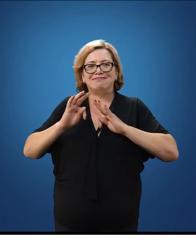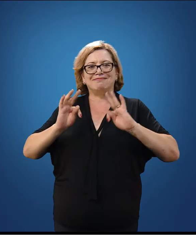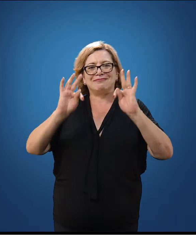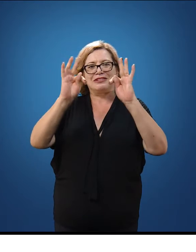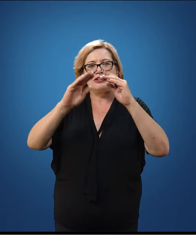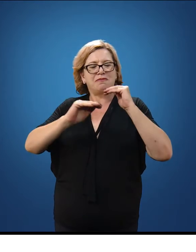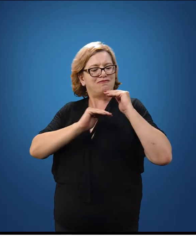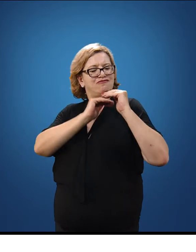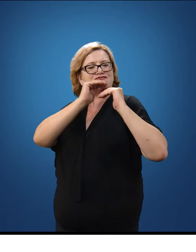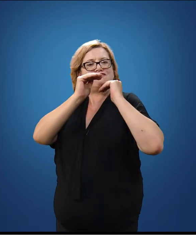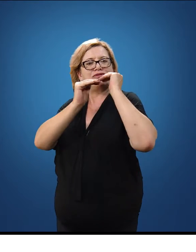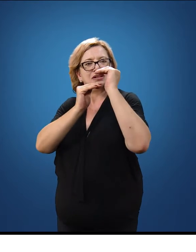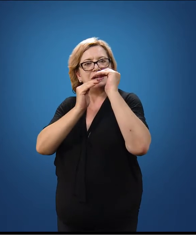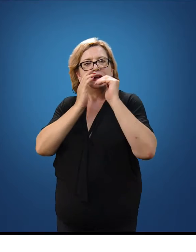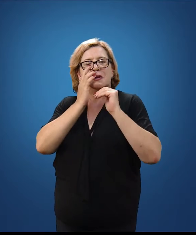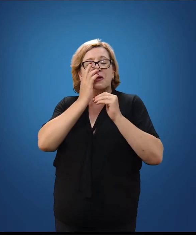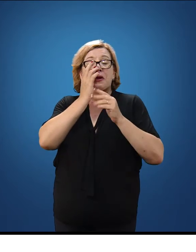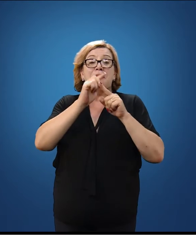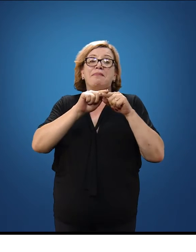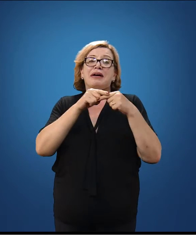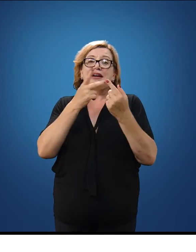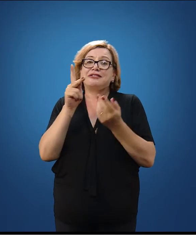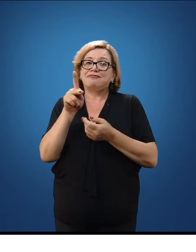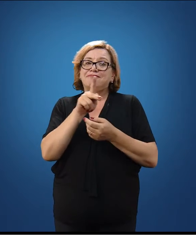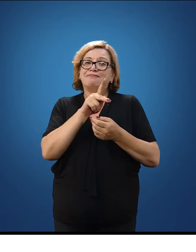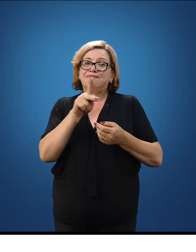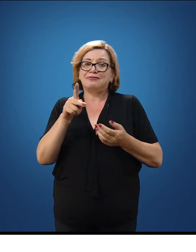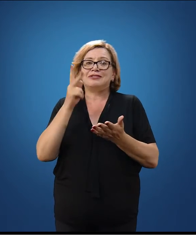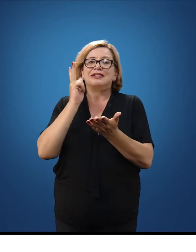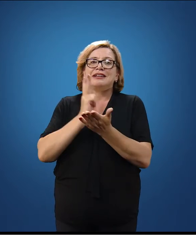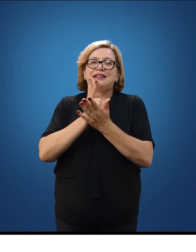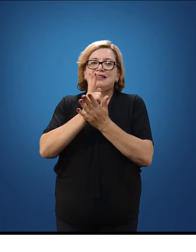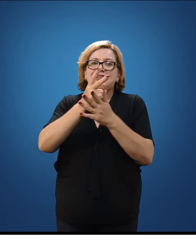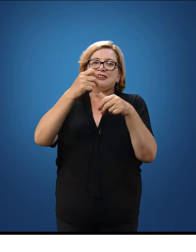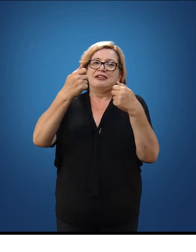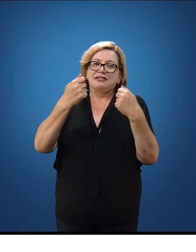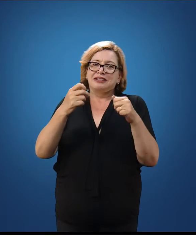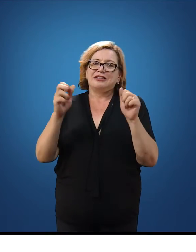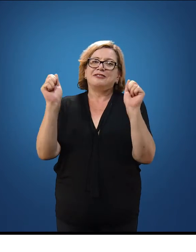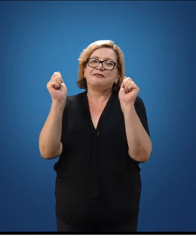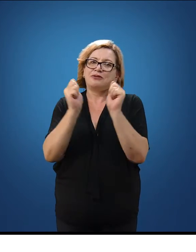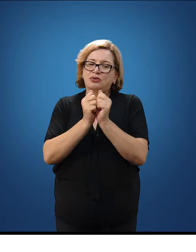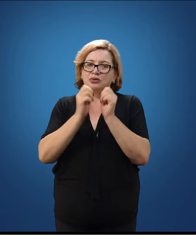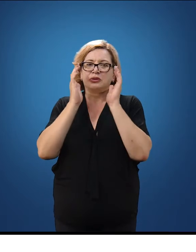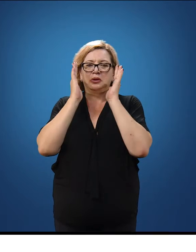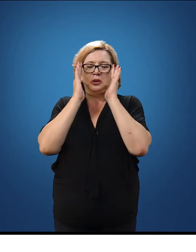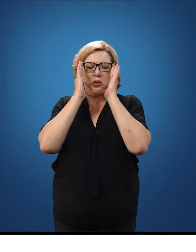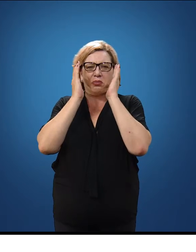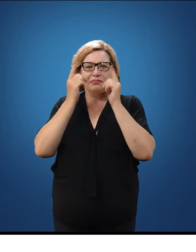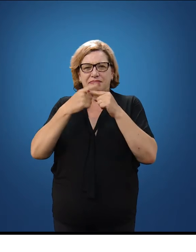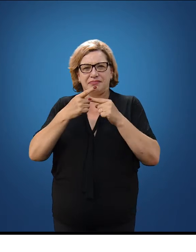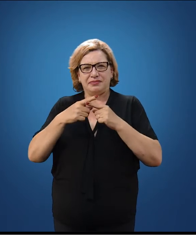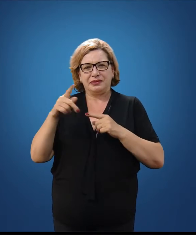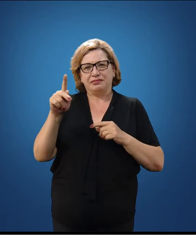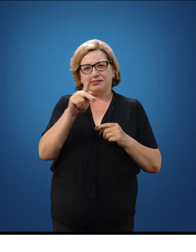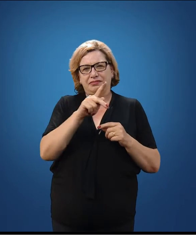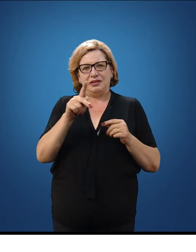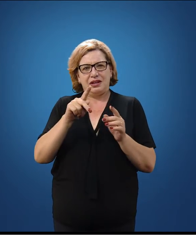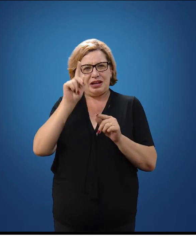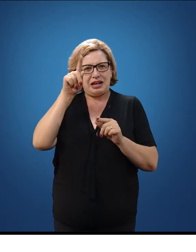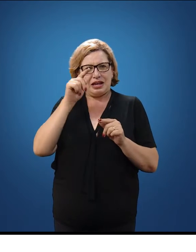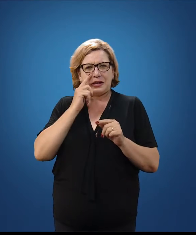muitíssimo avançada, a figura do professor como mediador, ela nunca deixará de existir. Né? Porque o professor é aquele que